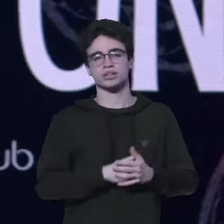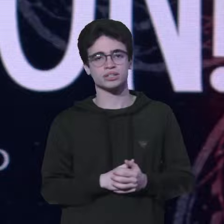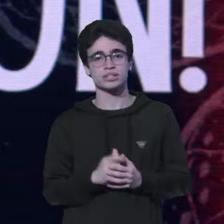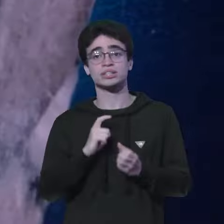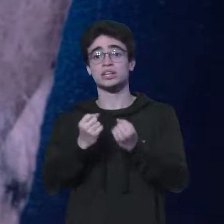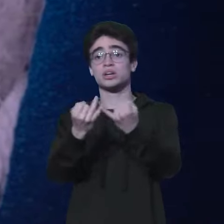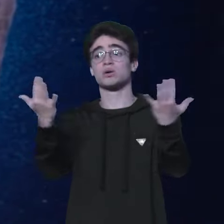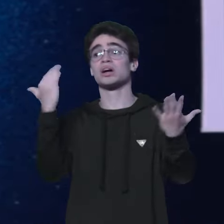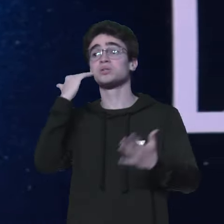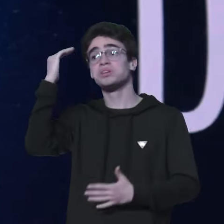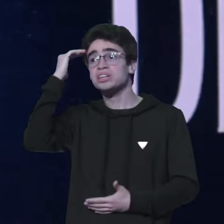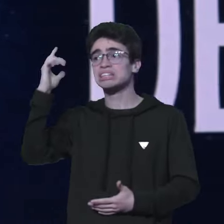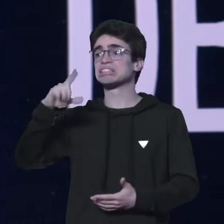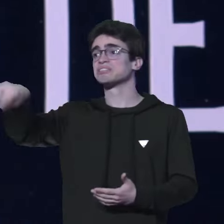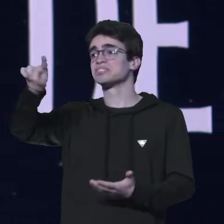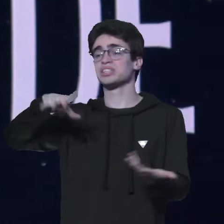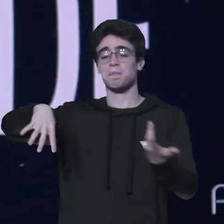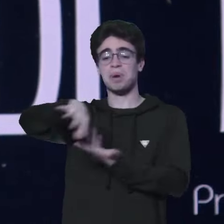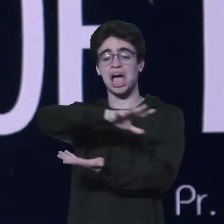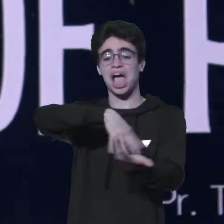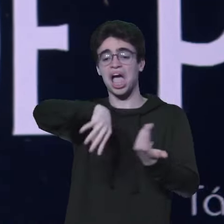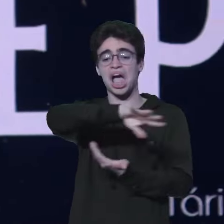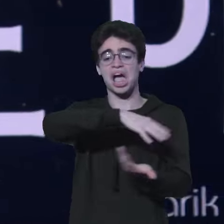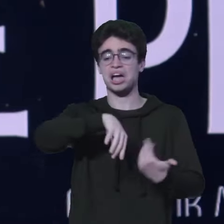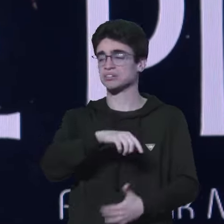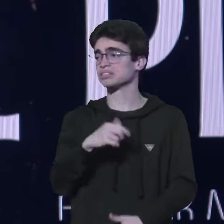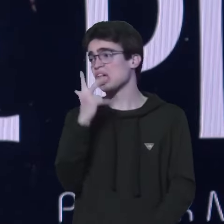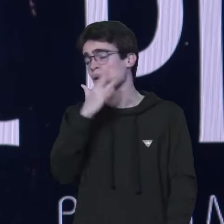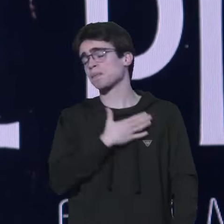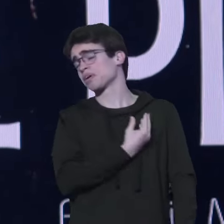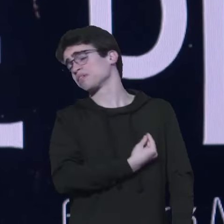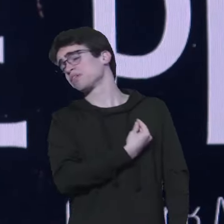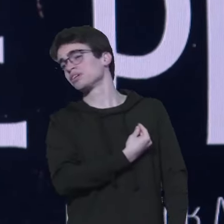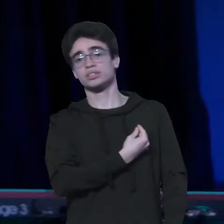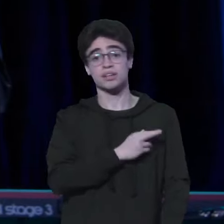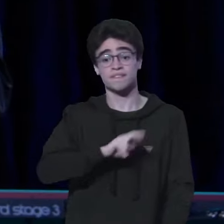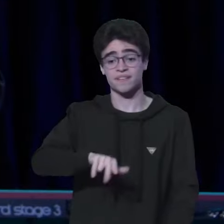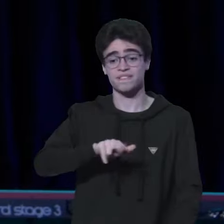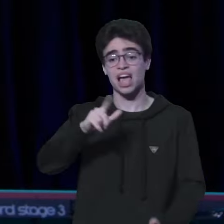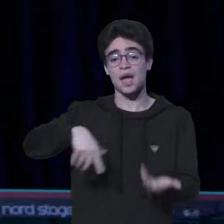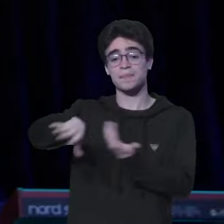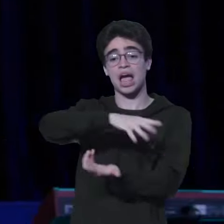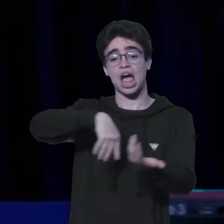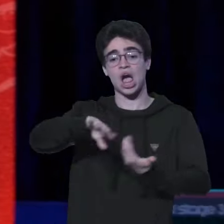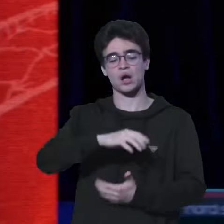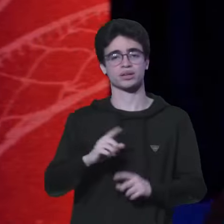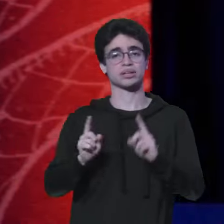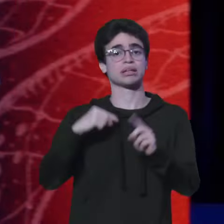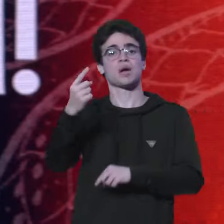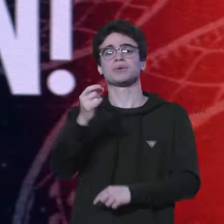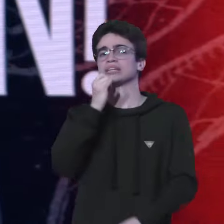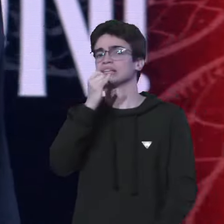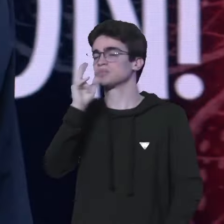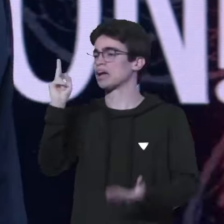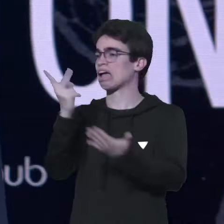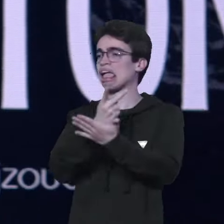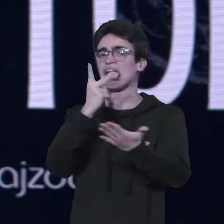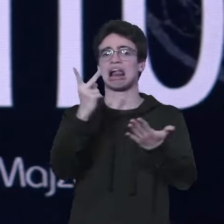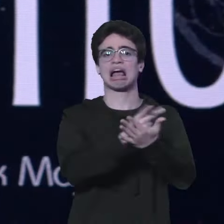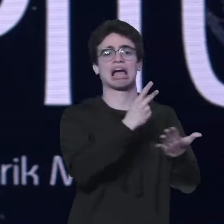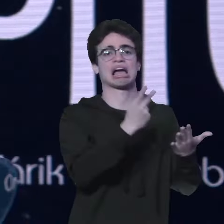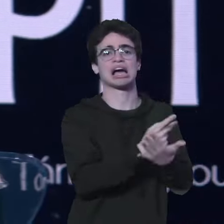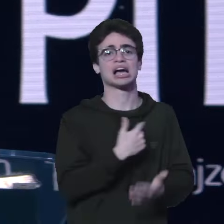adolescentes aqui que estão vivendo uma bagunça. Acha que é vida, mas é bagunça. E depois não entende por que as coisas dão errado. Deixa eu